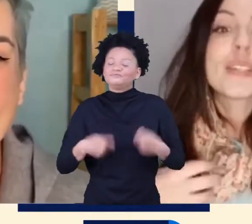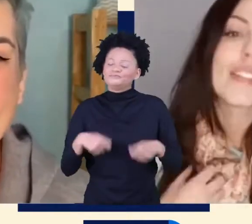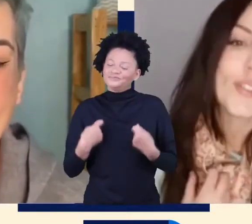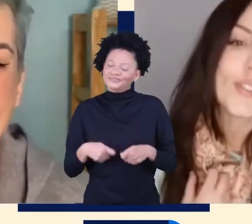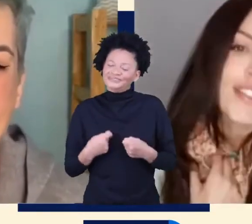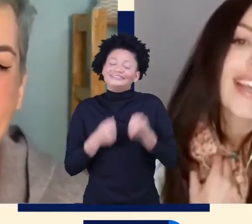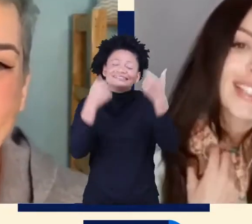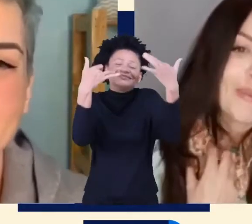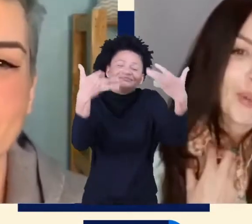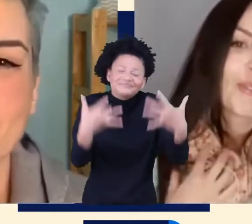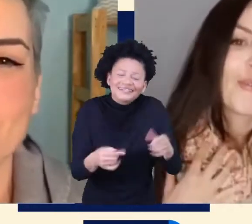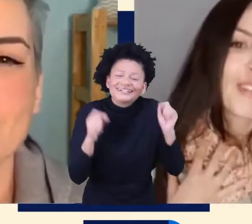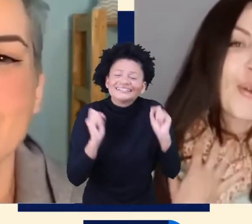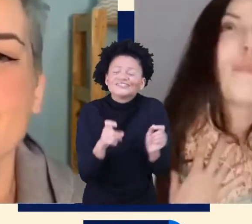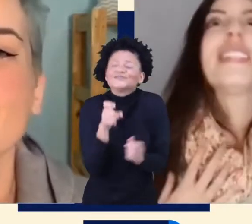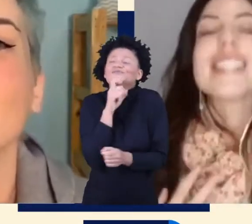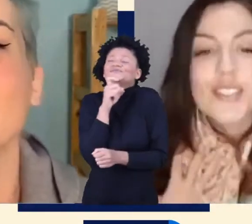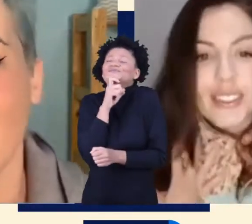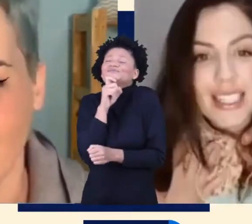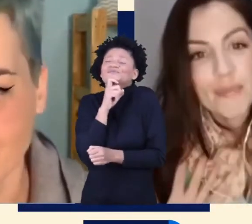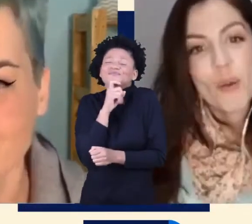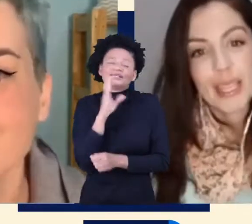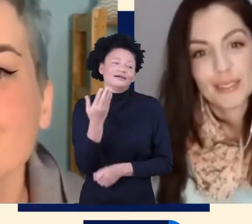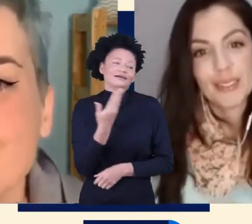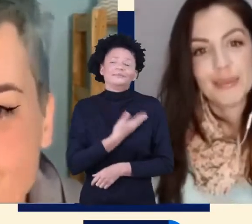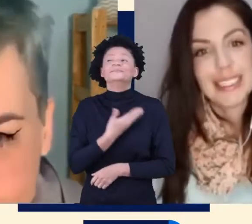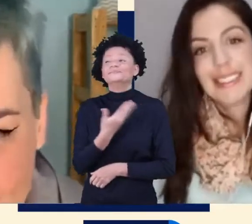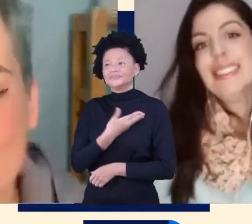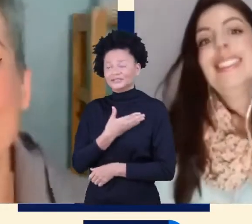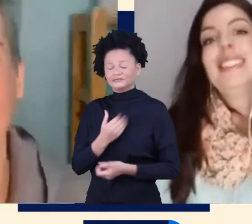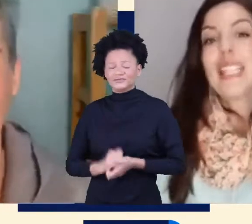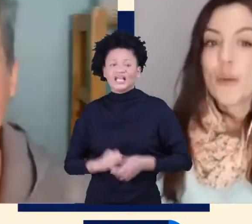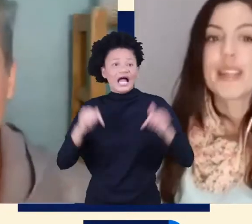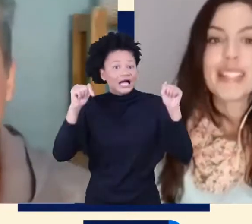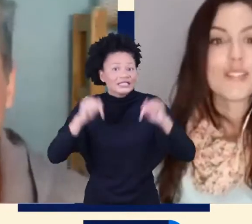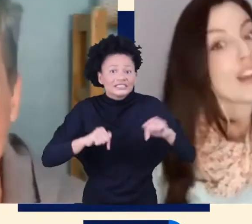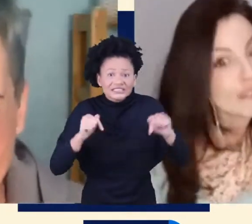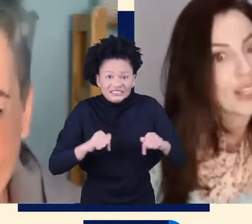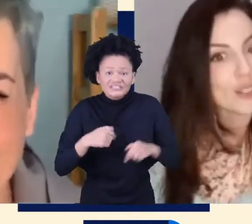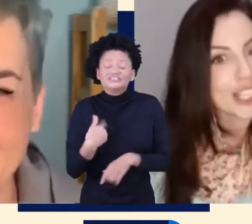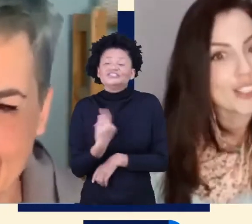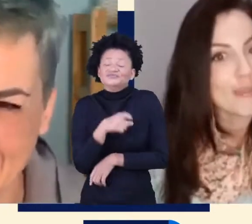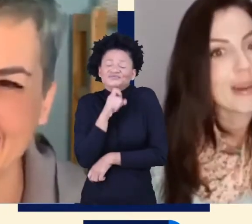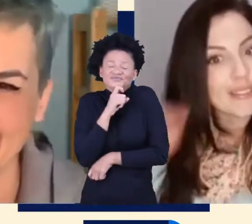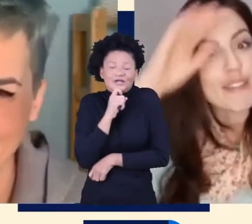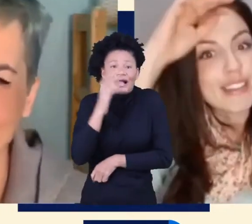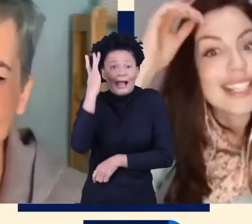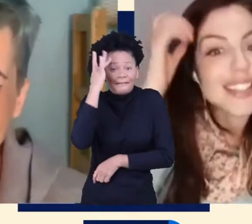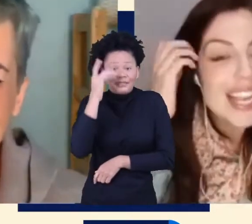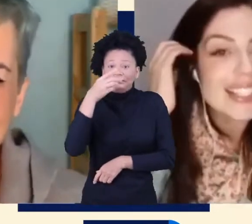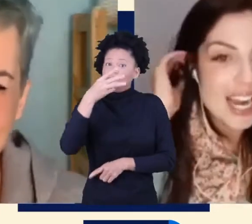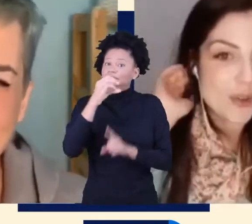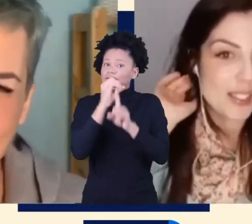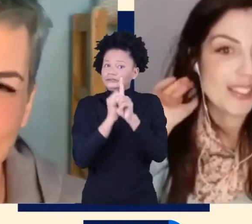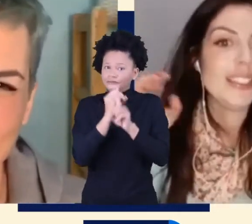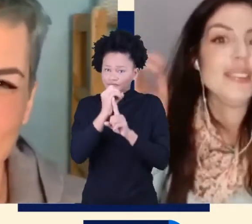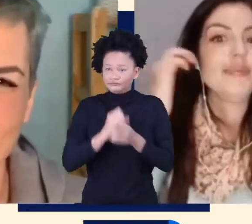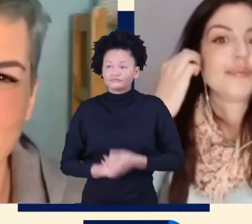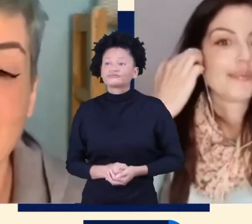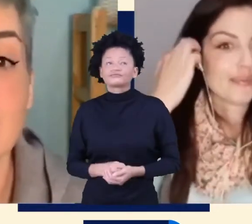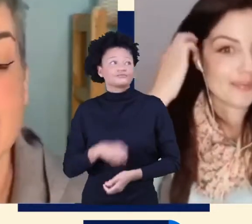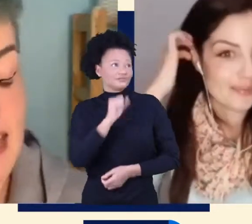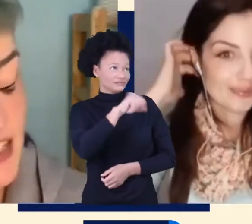É que eu preciso dizer que tá muito frio. Eu preciso Tá. desse momento, amiga. Diga. Eu preciso. Tá frio, gente. Amanhã vai fazer 3 graus